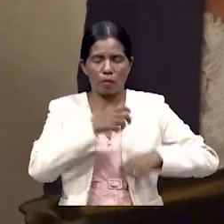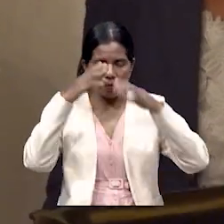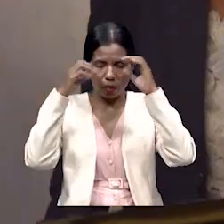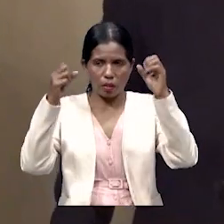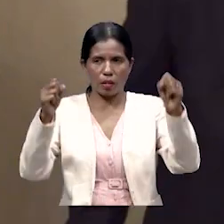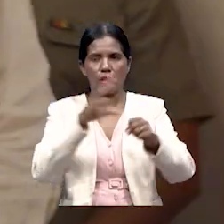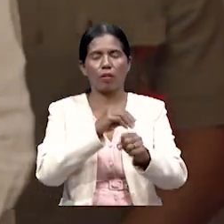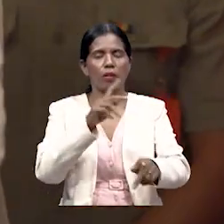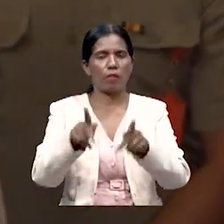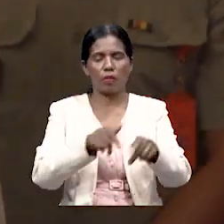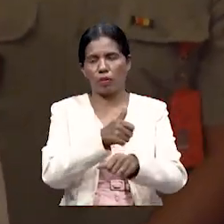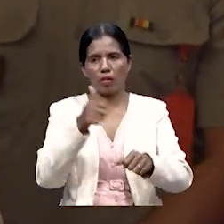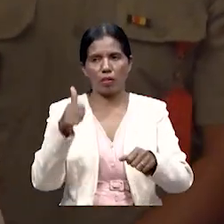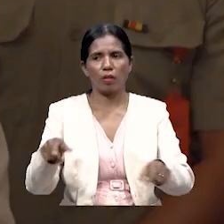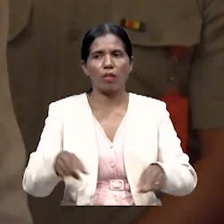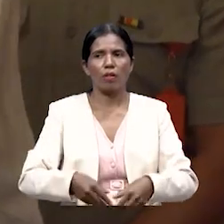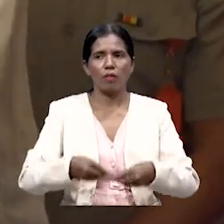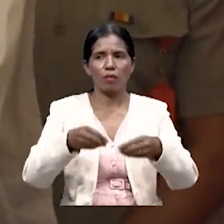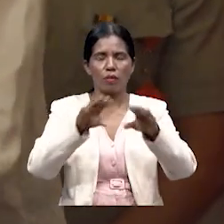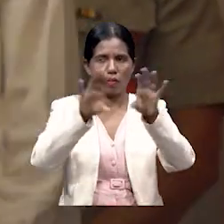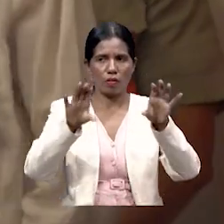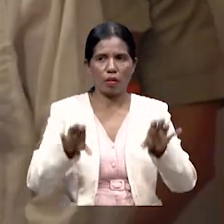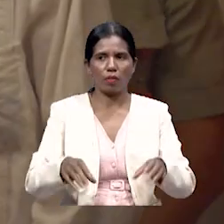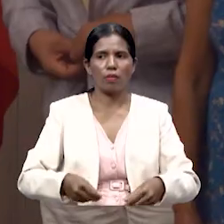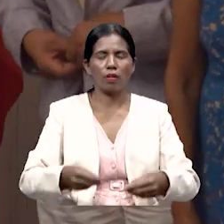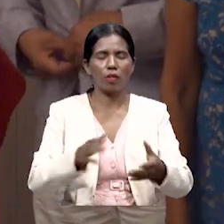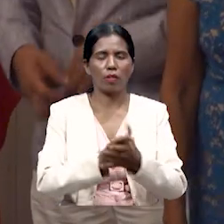Nemos entidade sira seluktan no distribui sertifikado apresiasaun ba